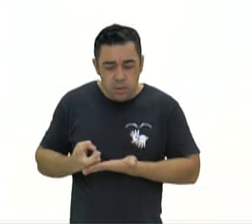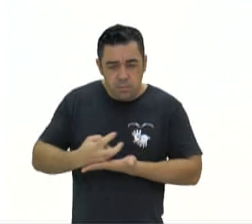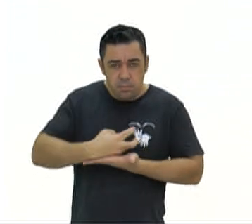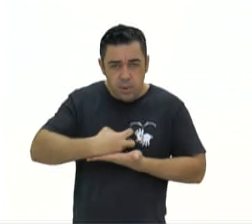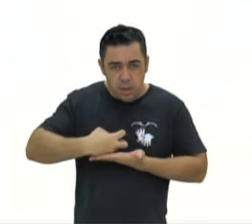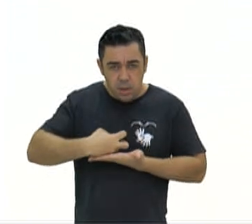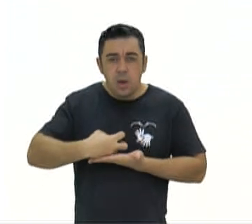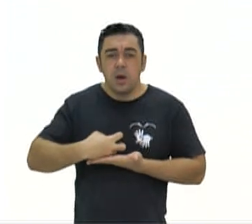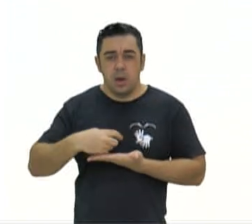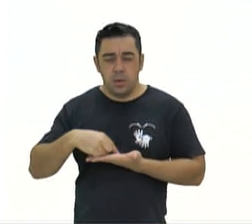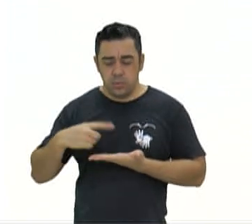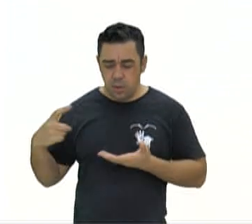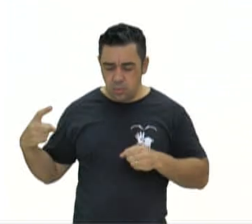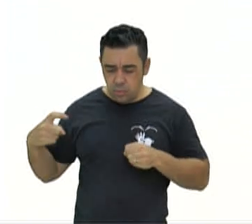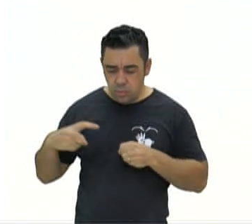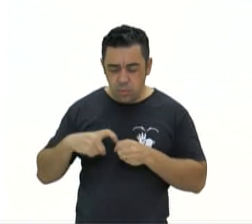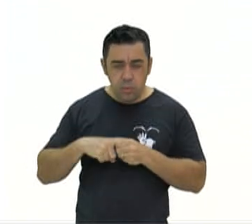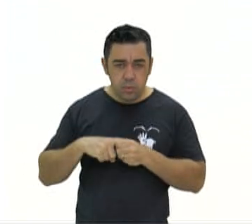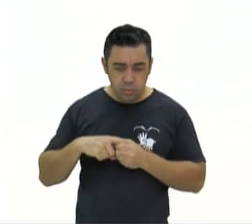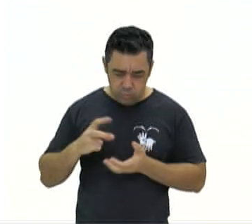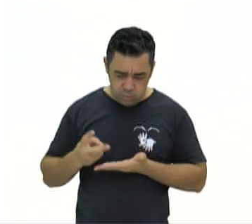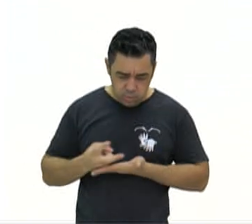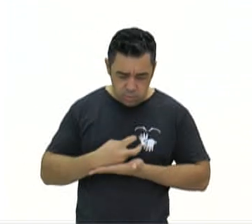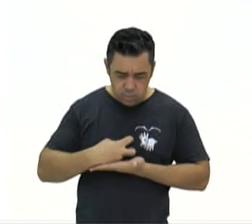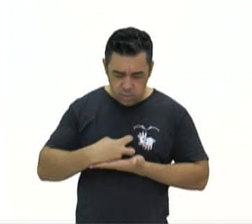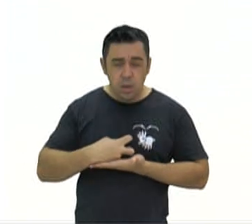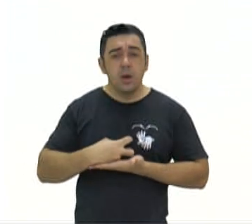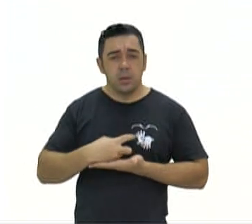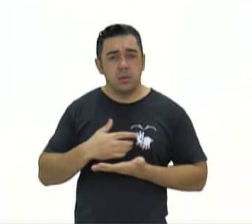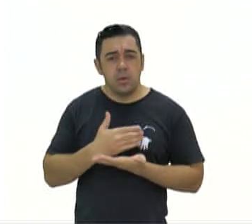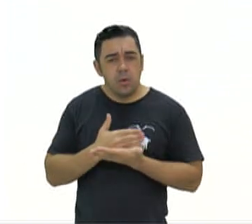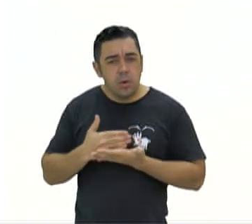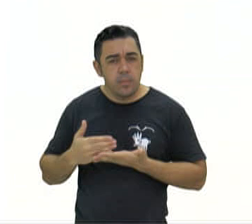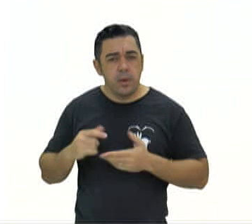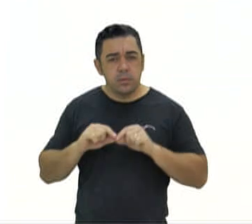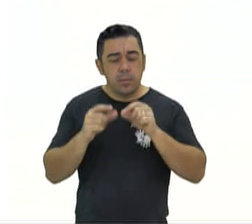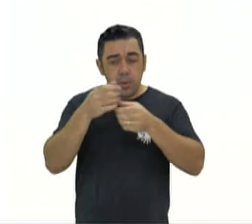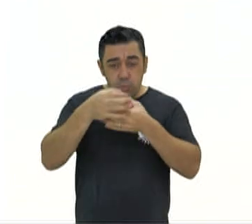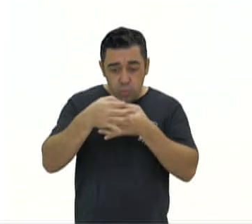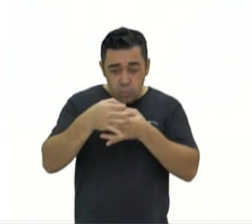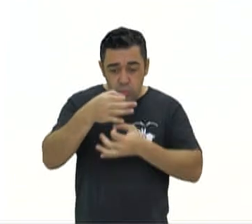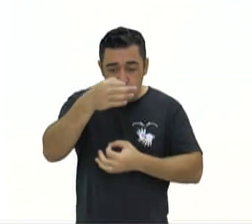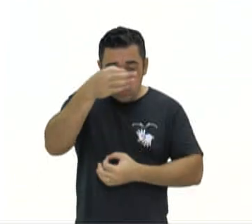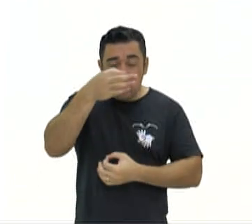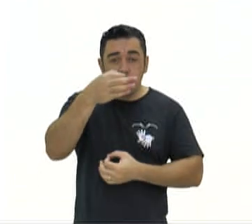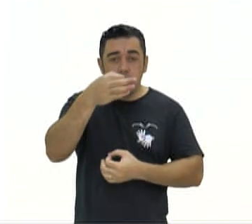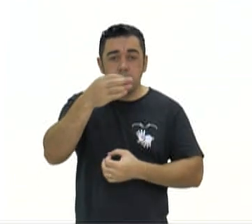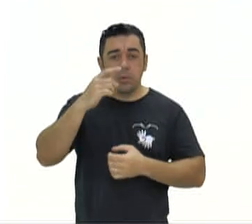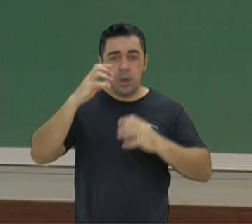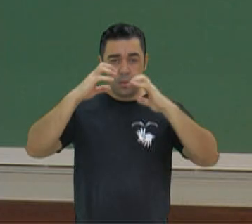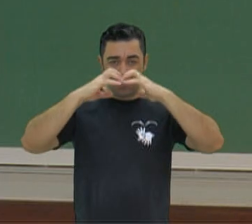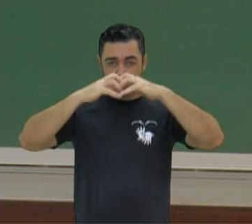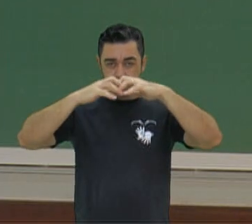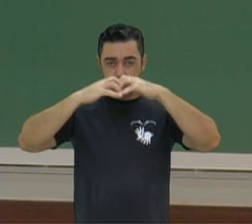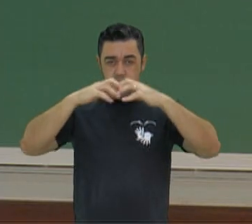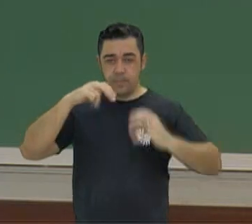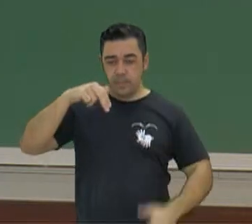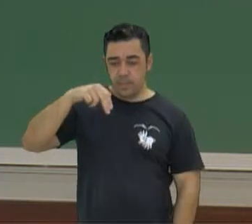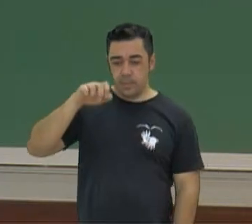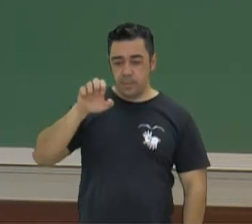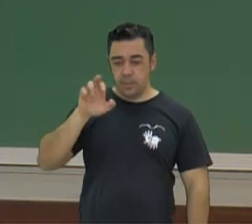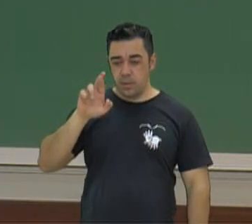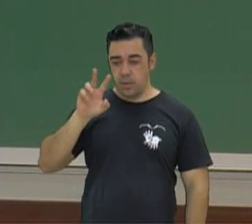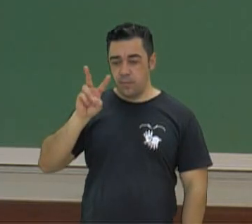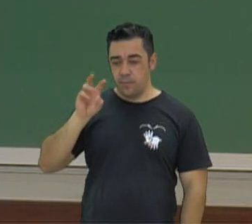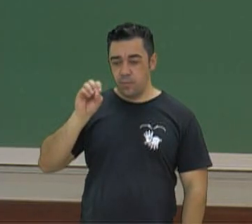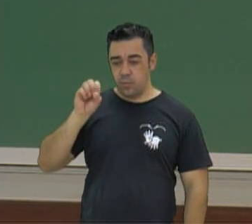logo acima o tubo nervoso, que também estava falando na questão. O tubo nervoso, no nosso caso, ele é dorsal, ele fica na parte das